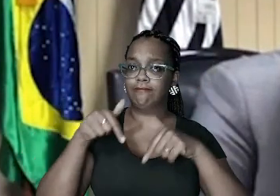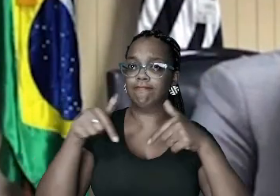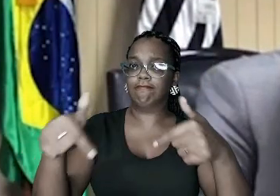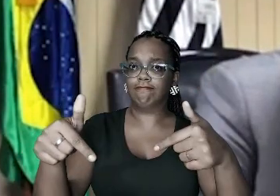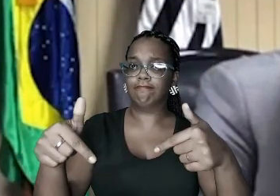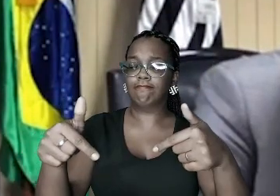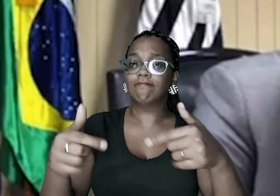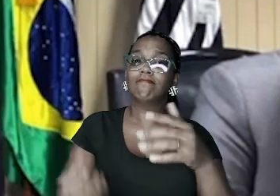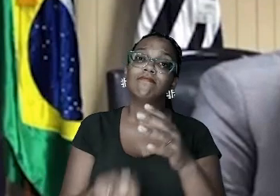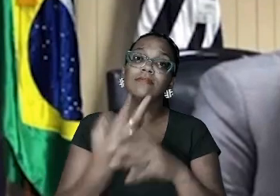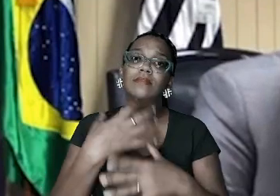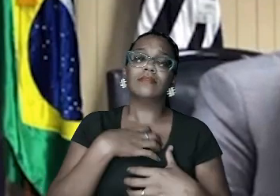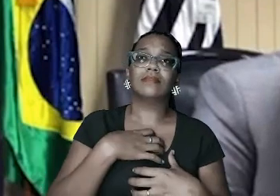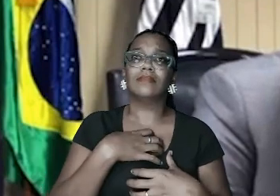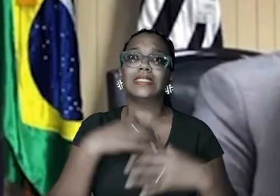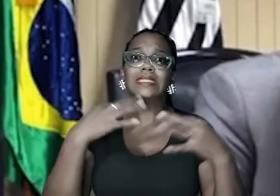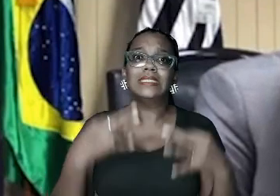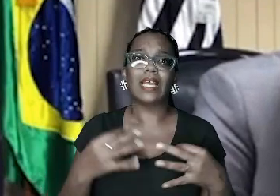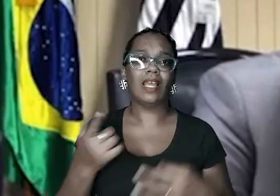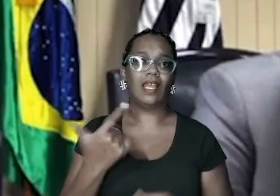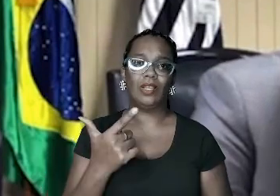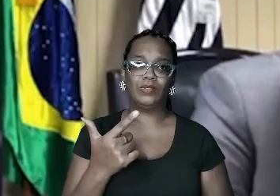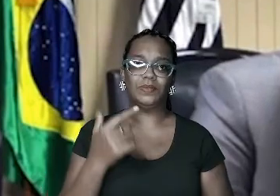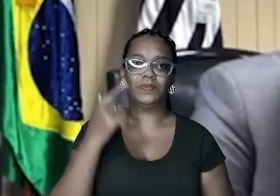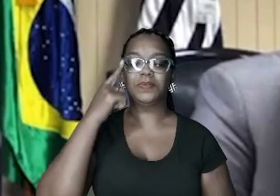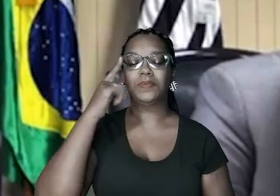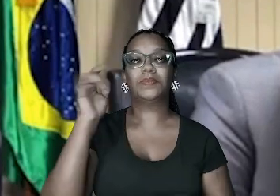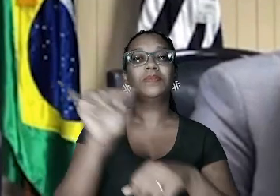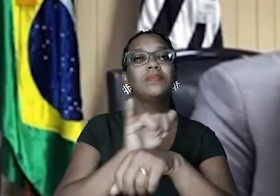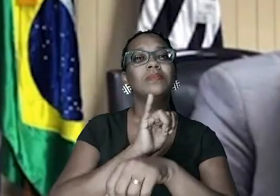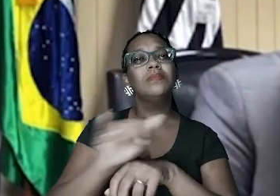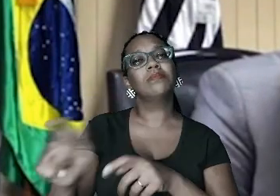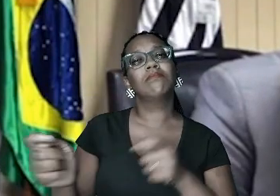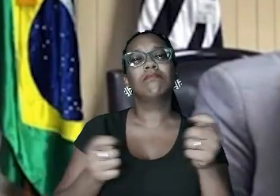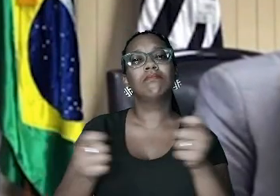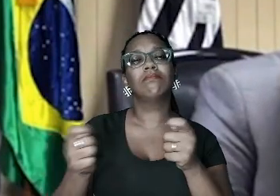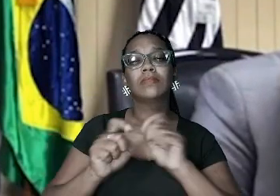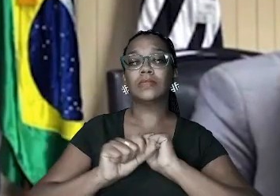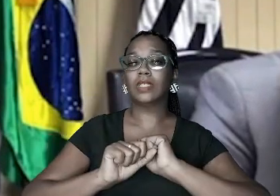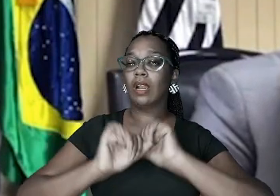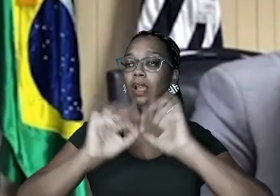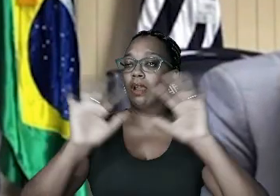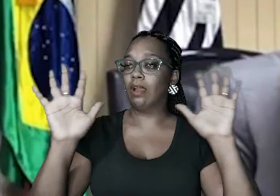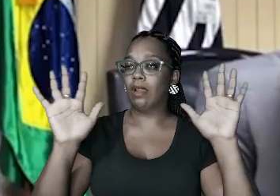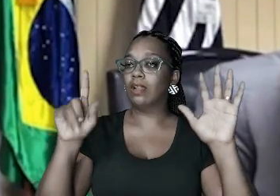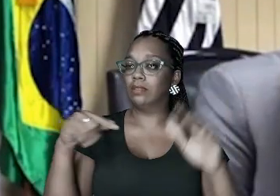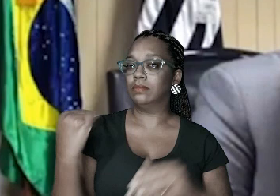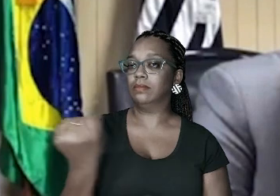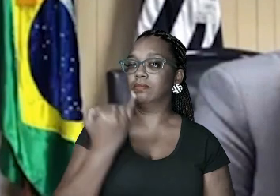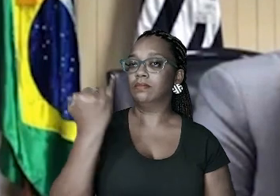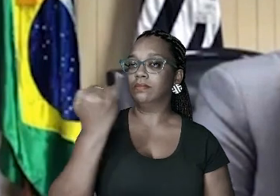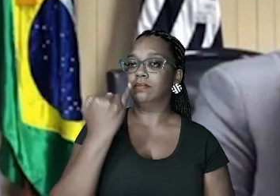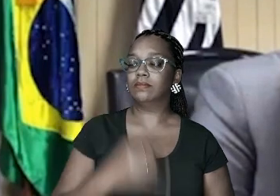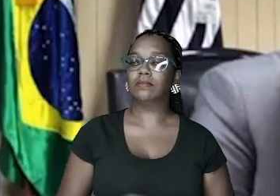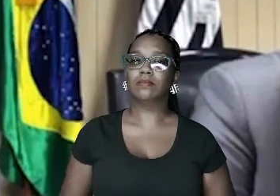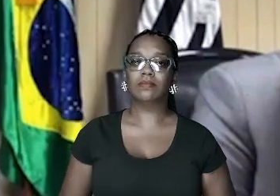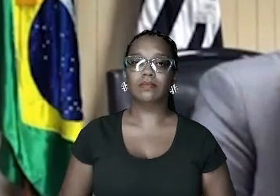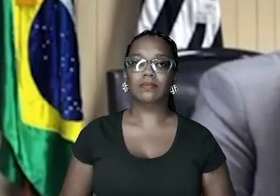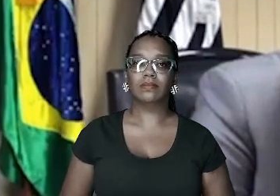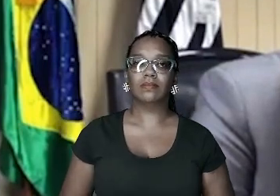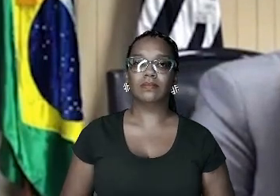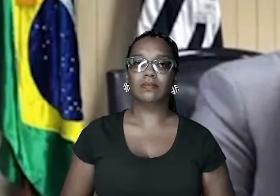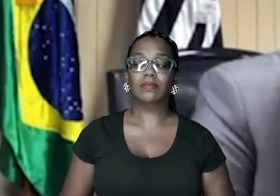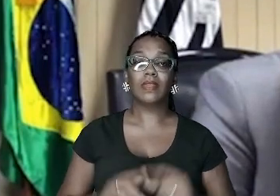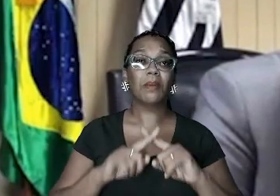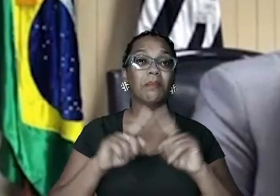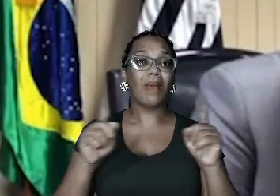tipos que também criam imensas dificuldades de aplicação que geram incertezas a estratégia regulatória é